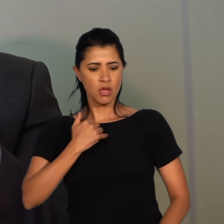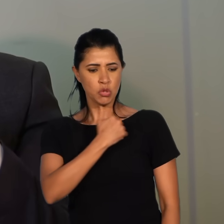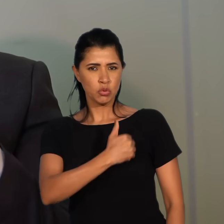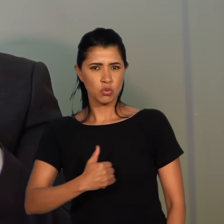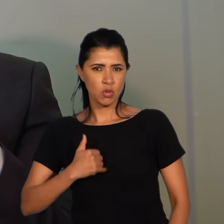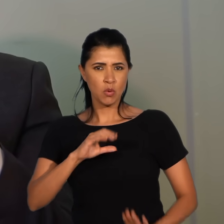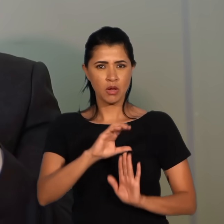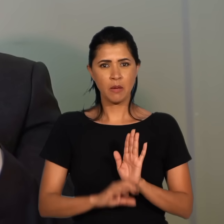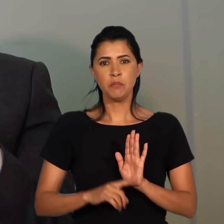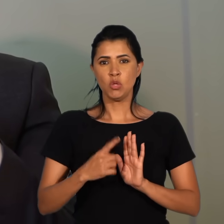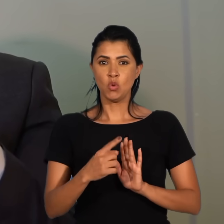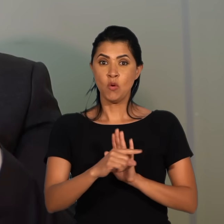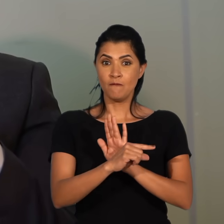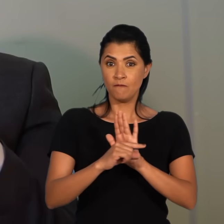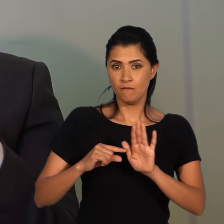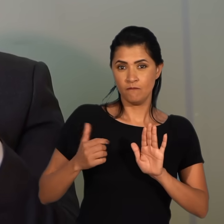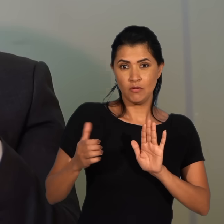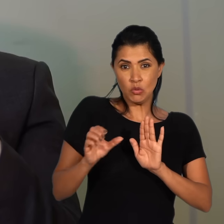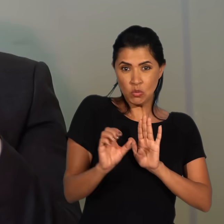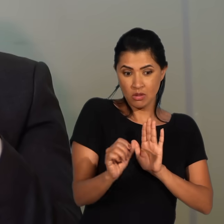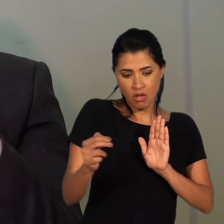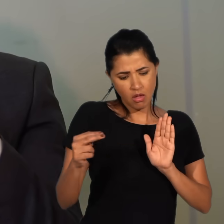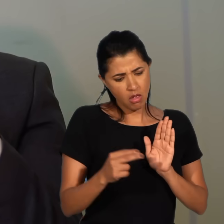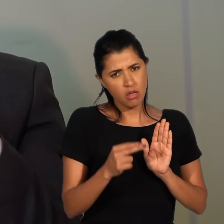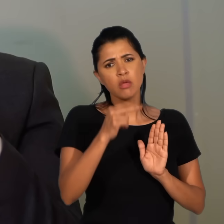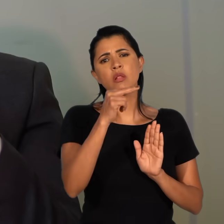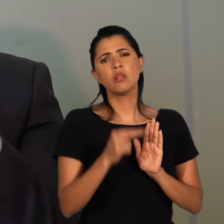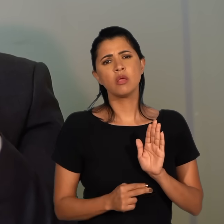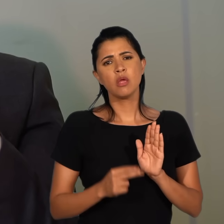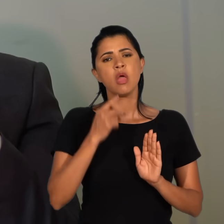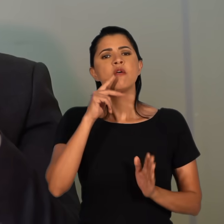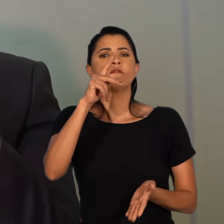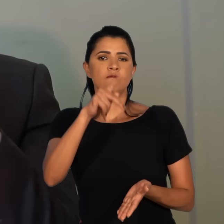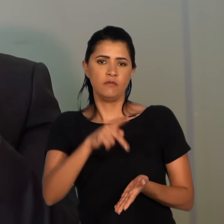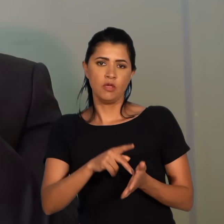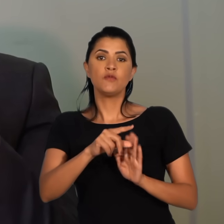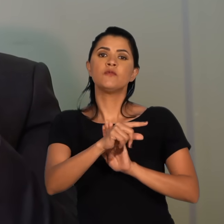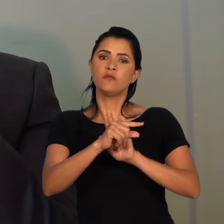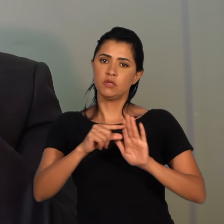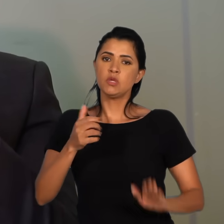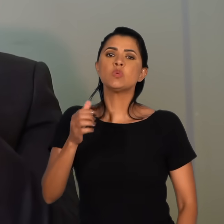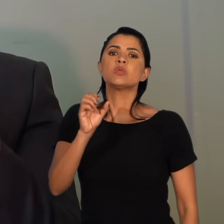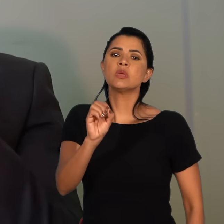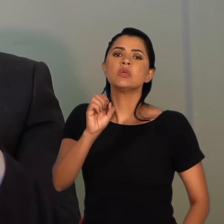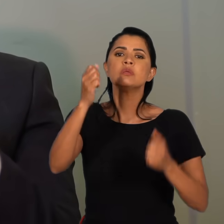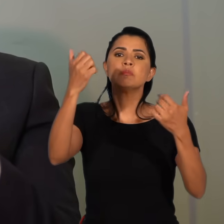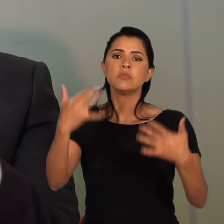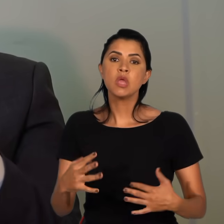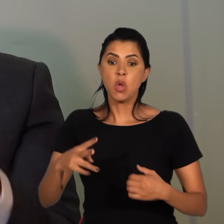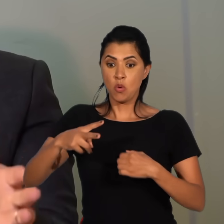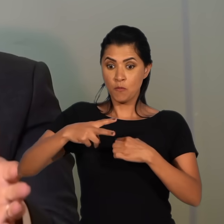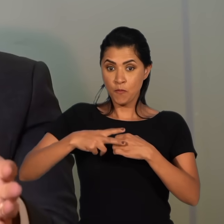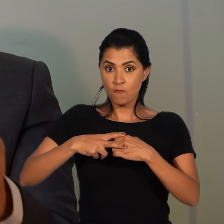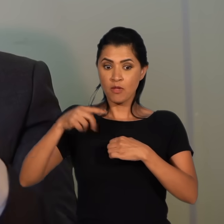João o Capítulo 1 Versículo 10 na verdade eh é versículo 10 que diz assim o